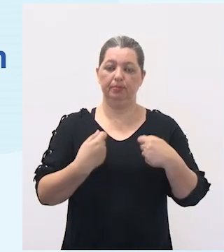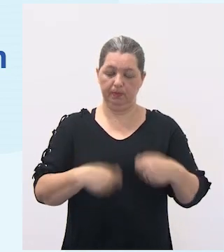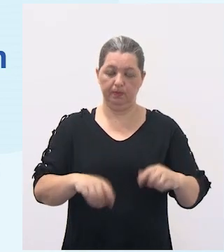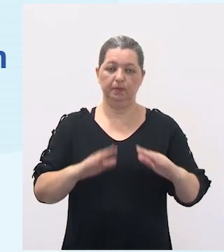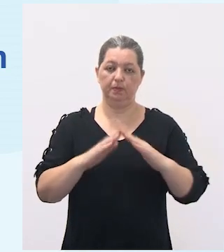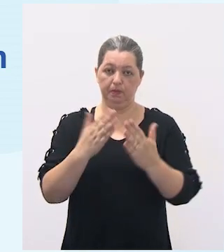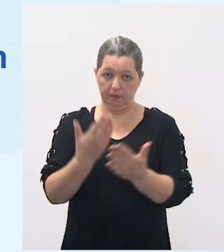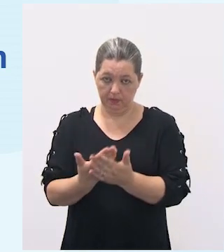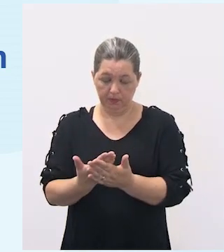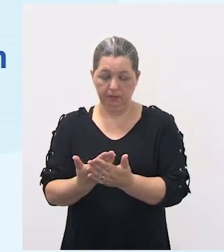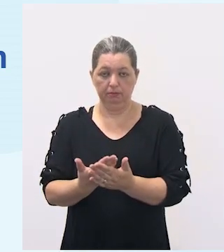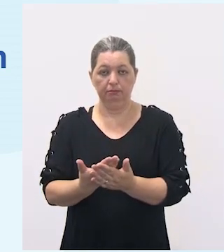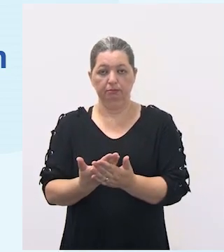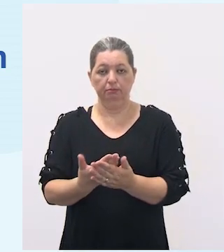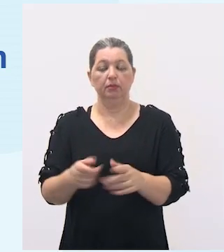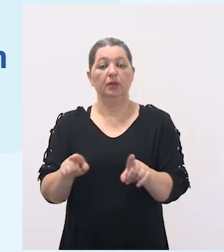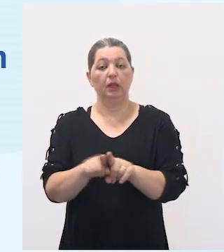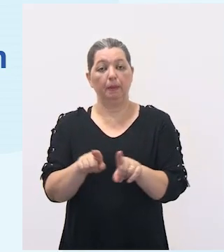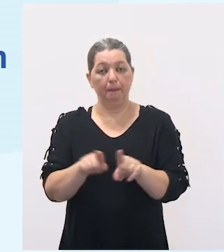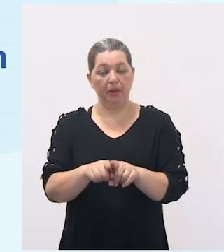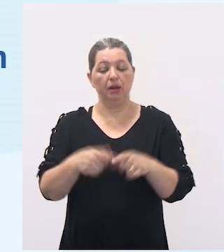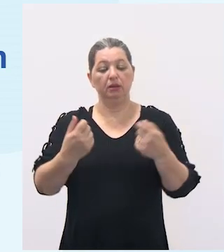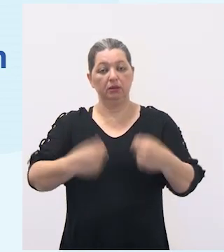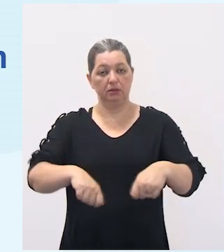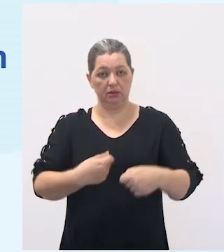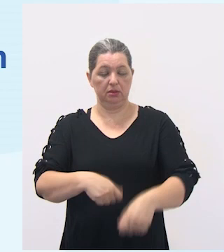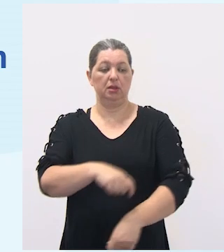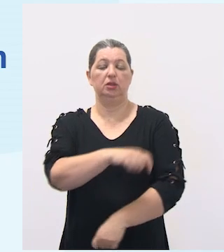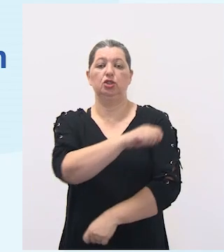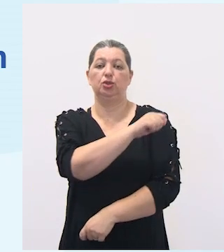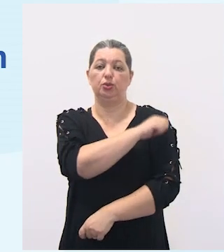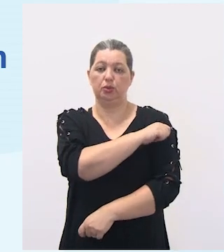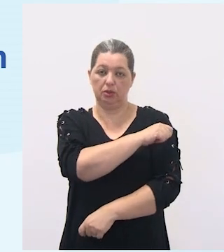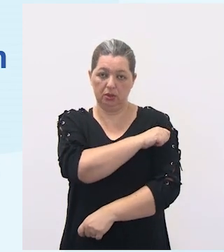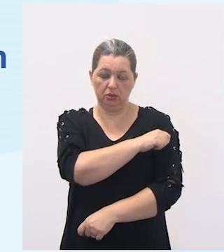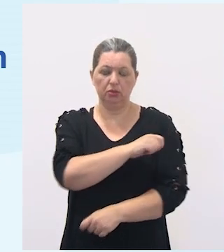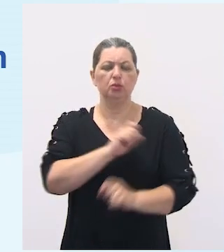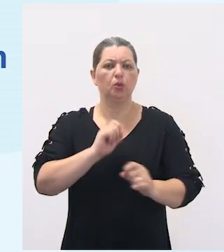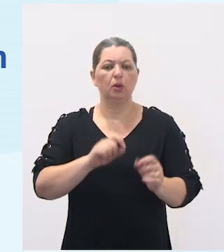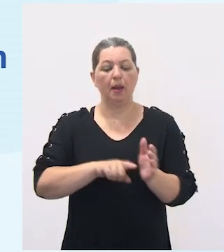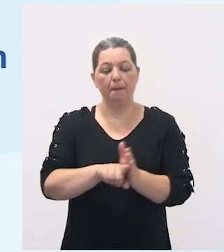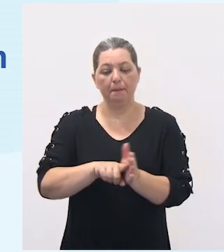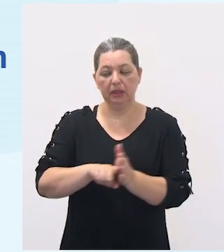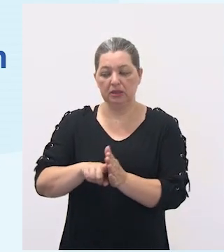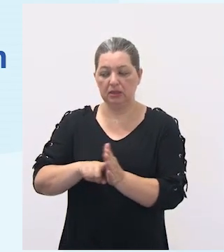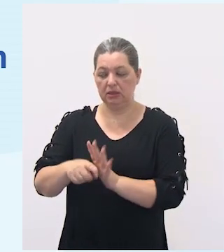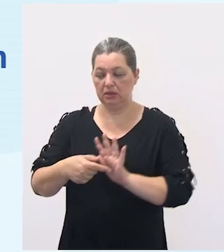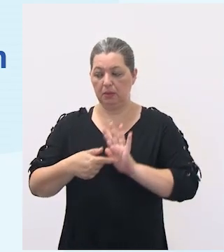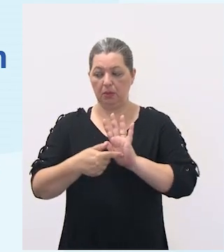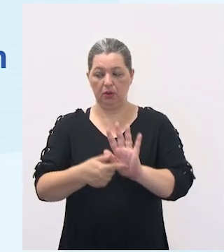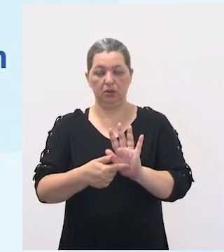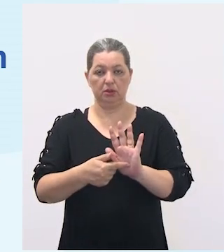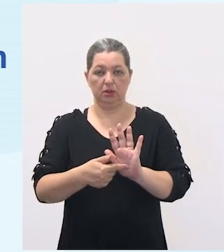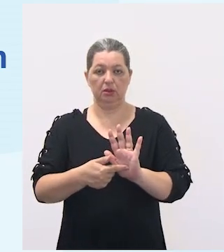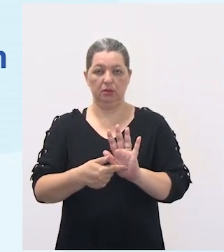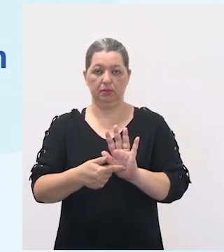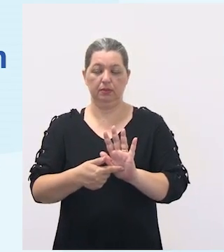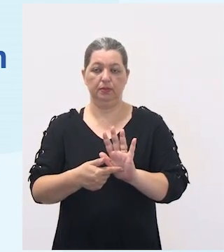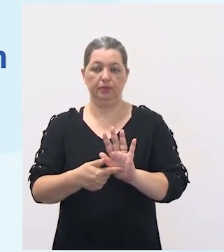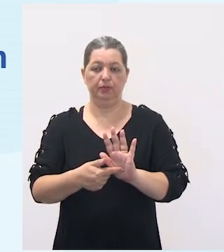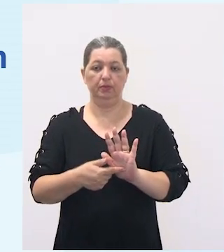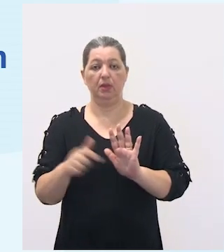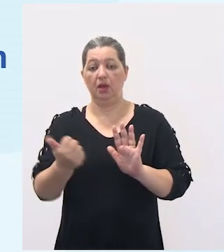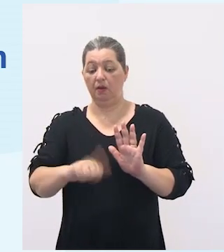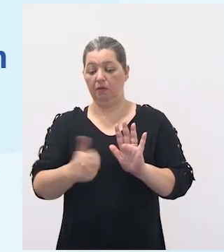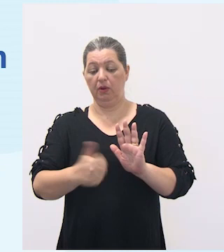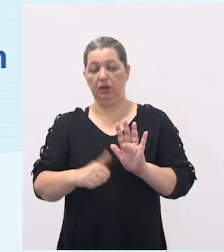das necessidades dos nossos estudantes, os dados, os indicadores que essas avaliações